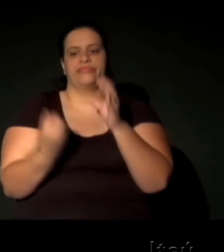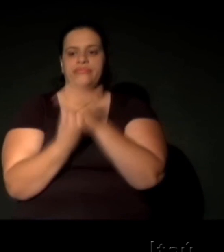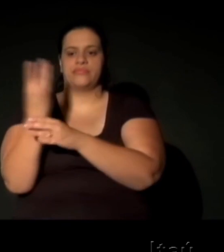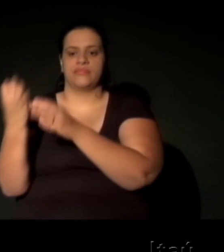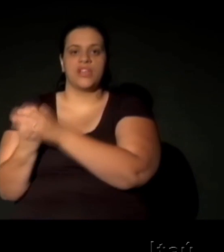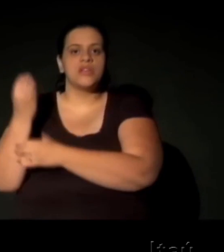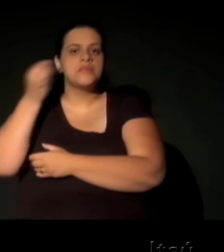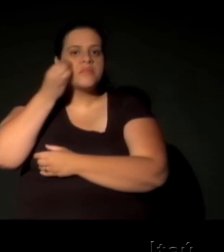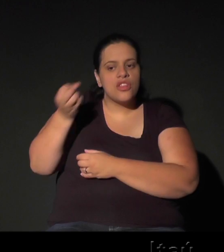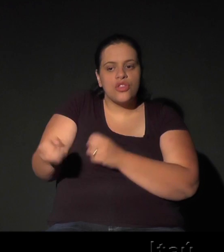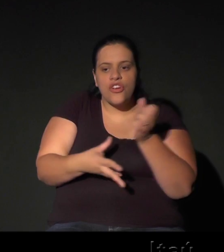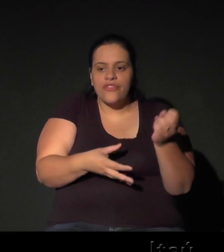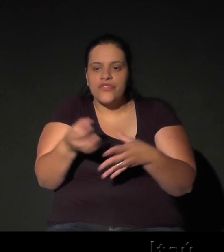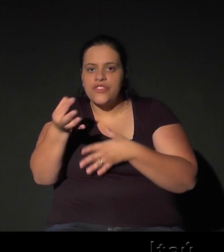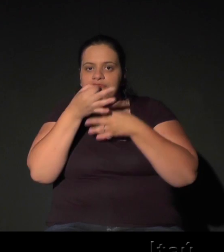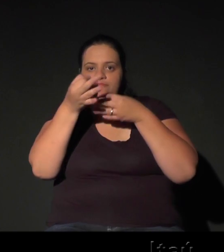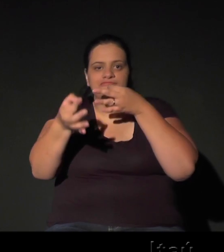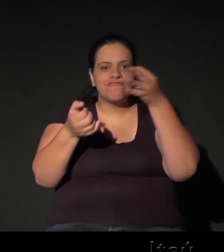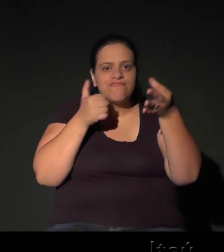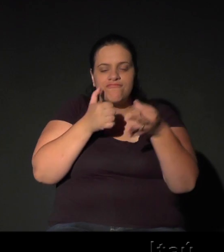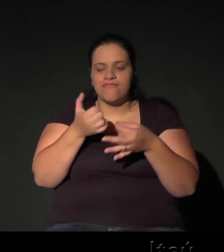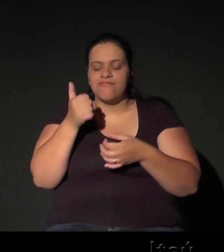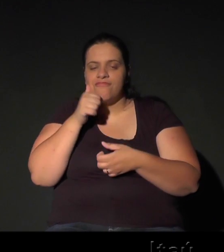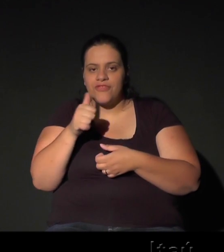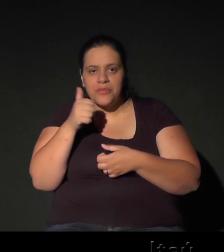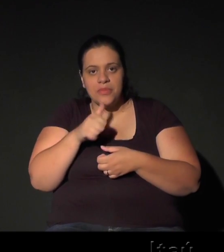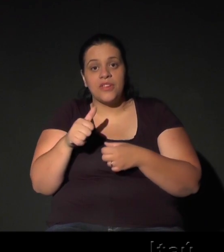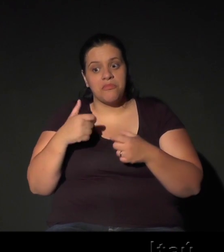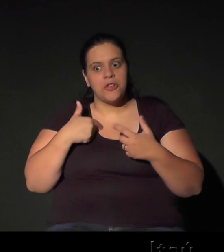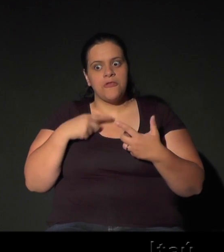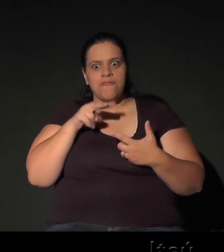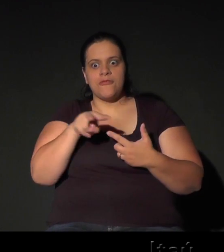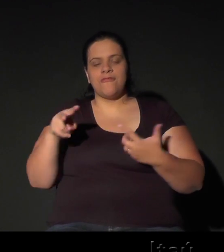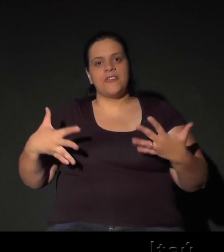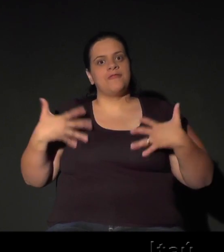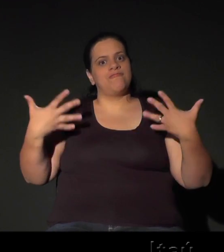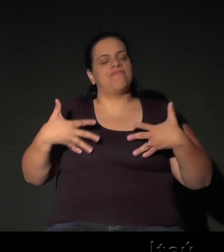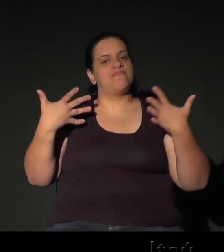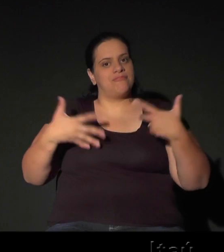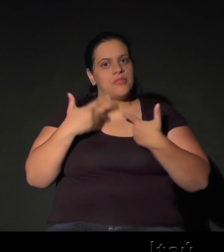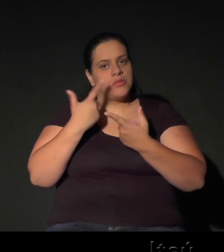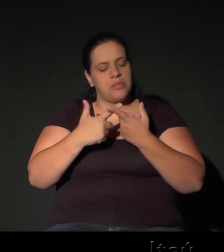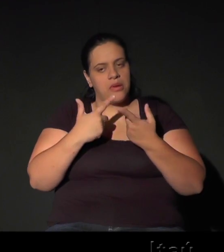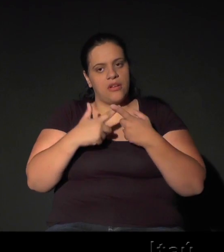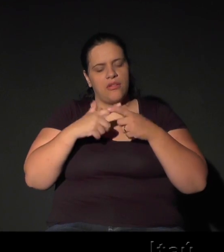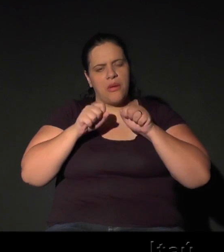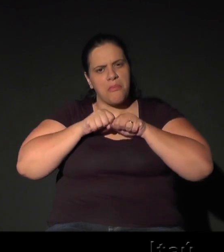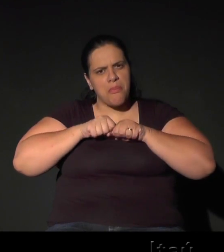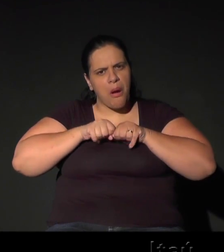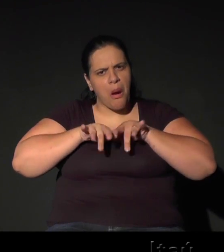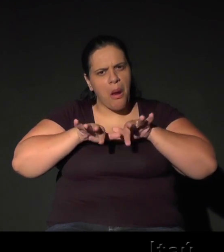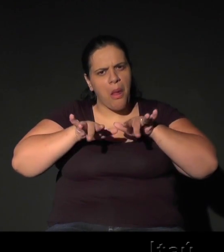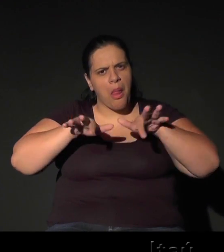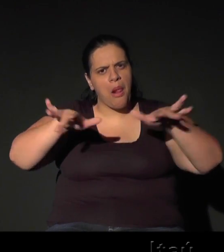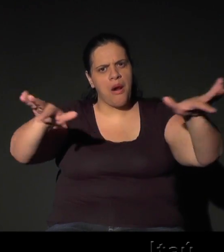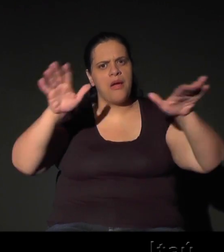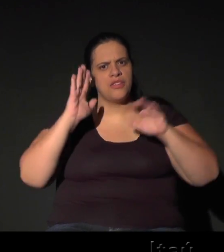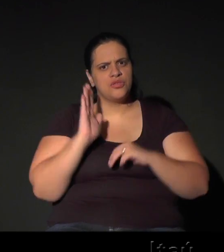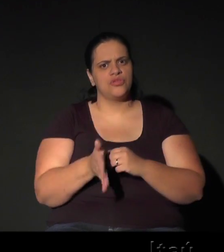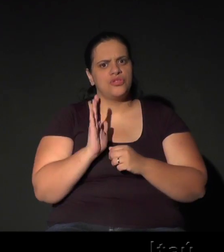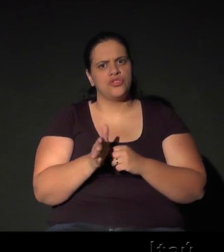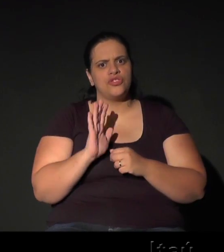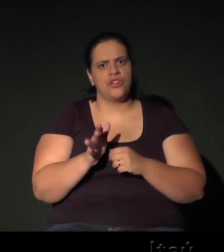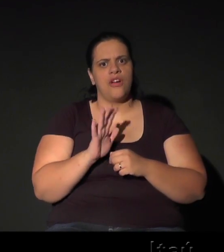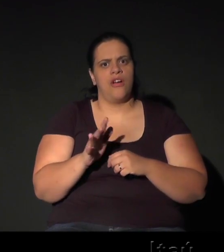experiências e dicções femininas e ministas que a mim me entusiasma enormemente pelo alcance né pela comoção pela